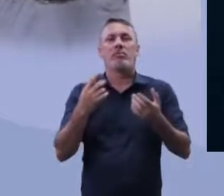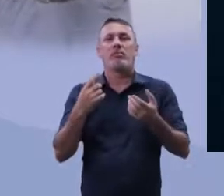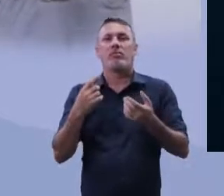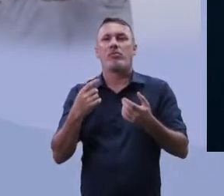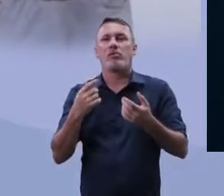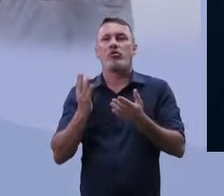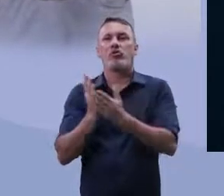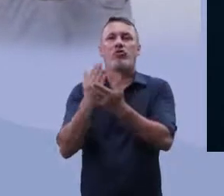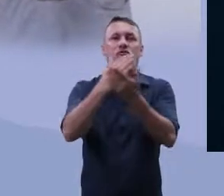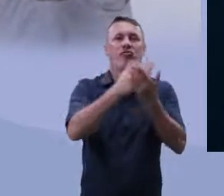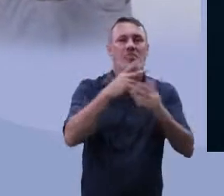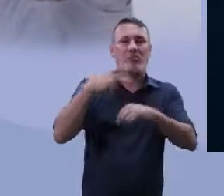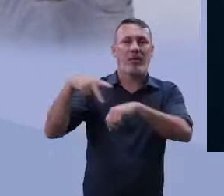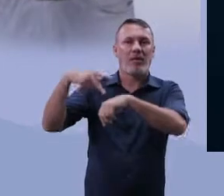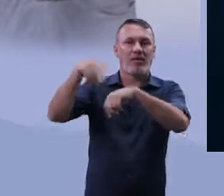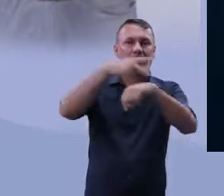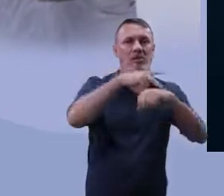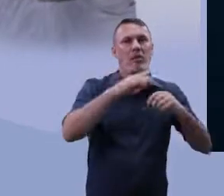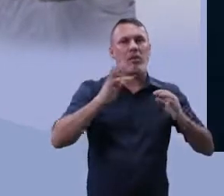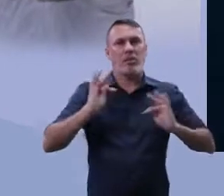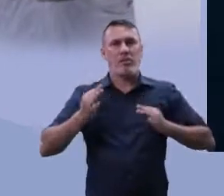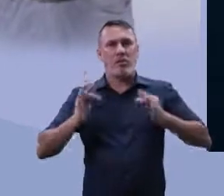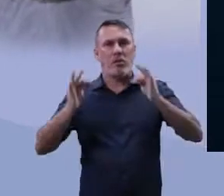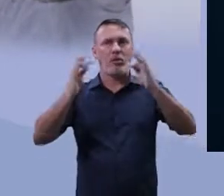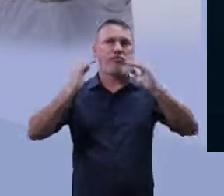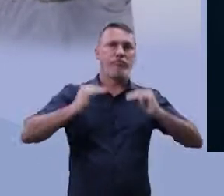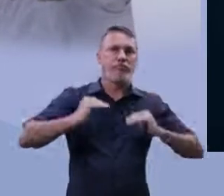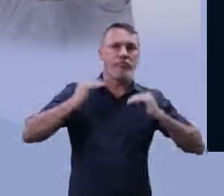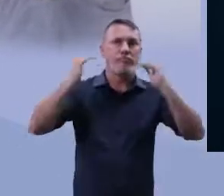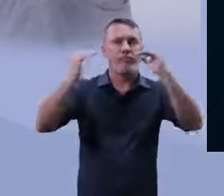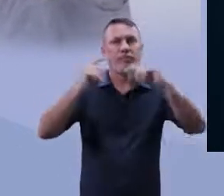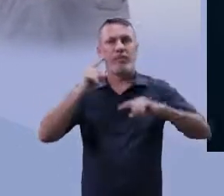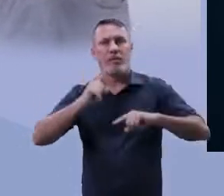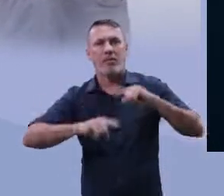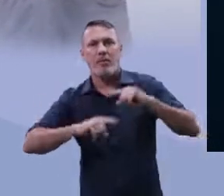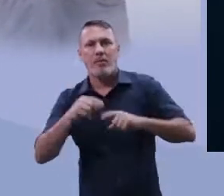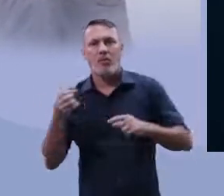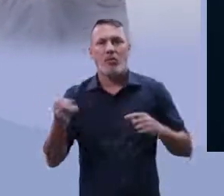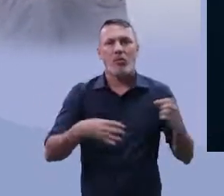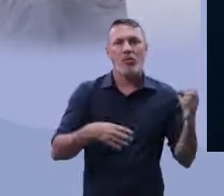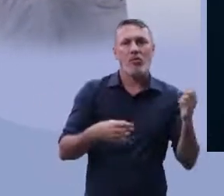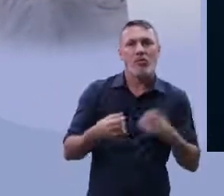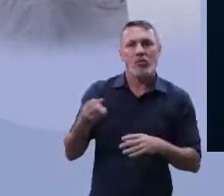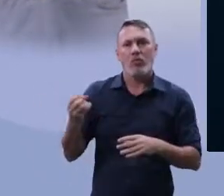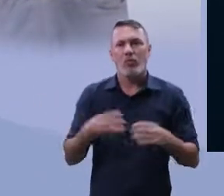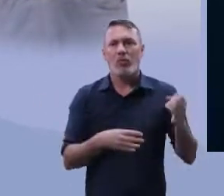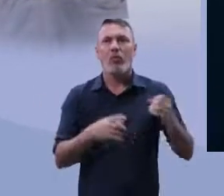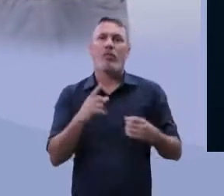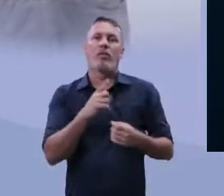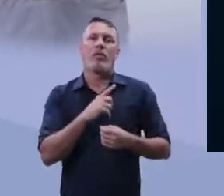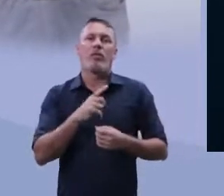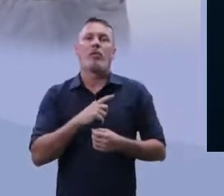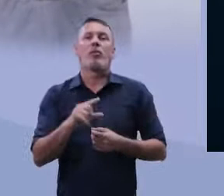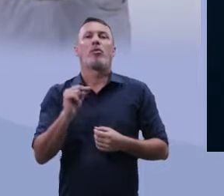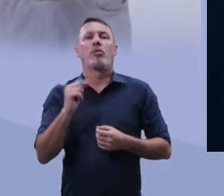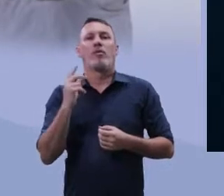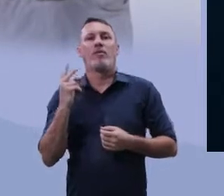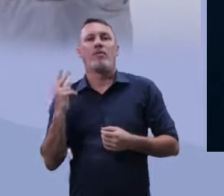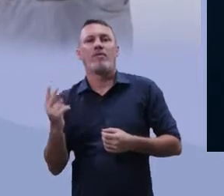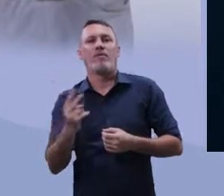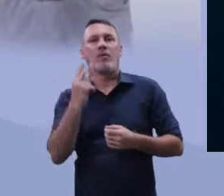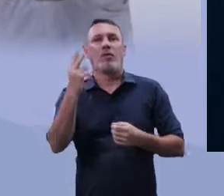distribuindo para essas outras nações, né, alta tecnologia, produtos, né, com